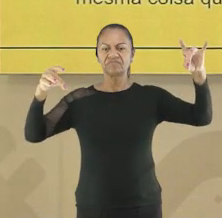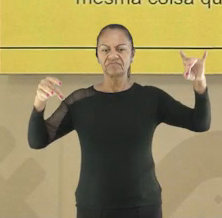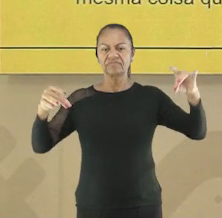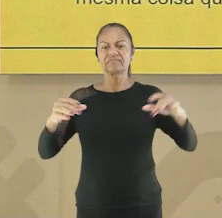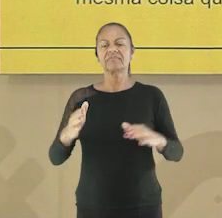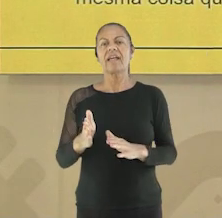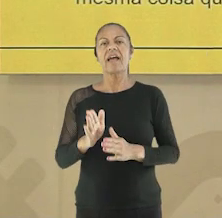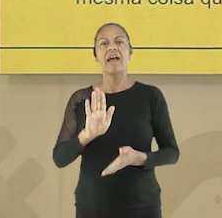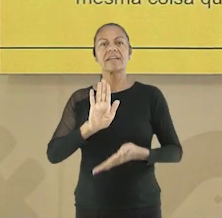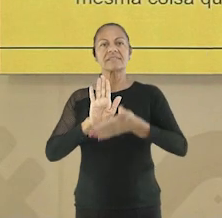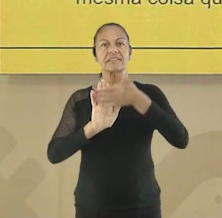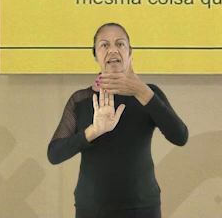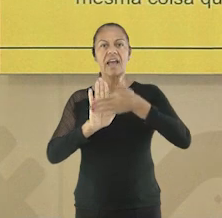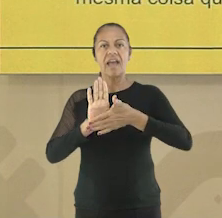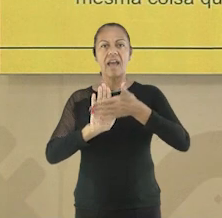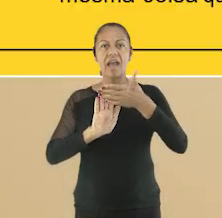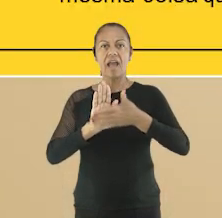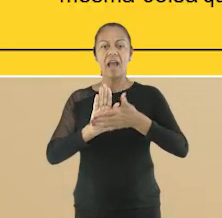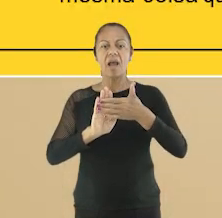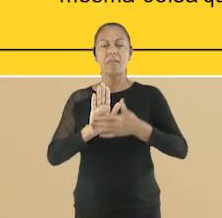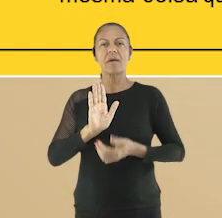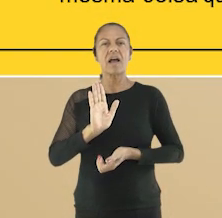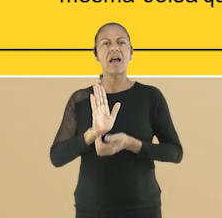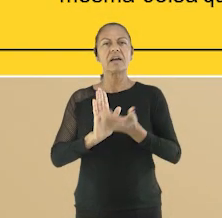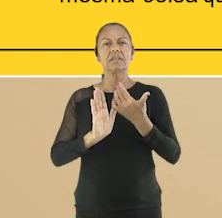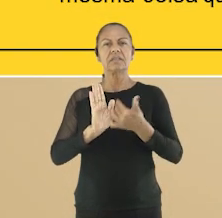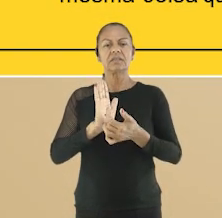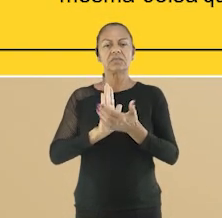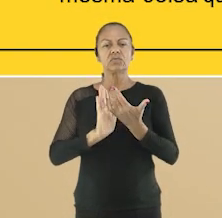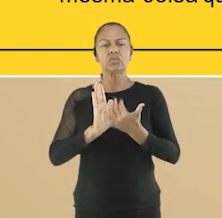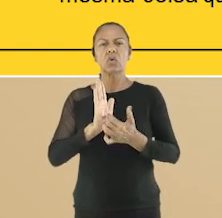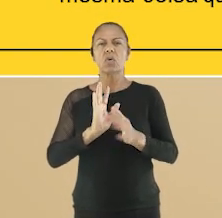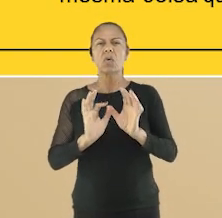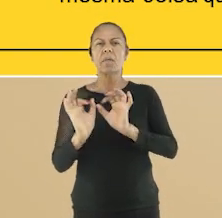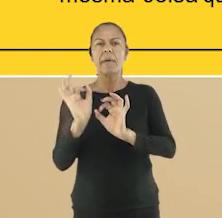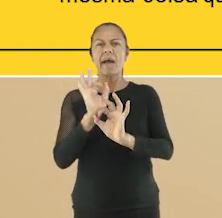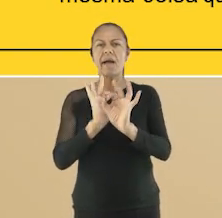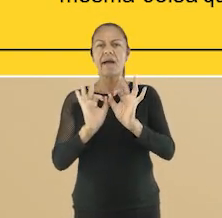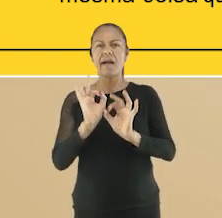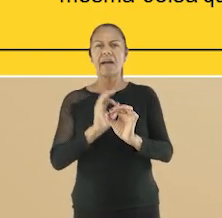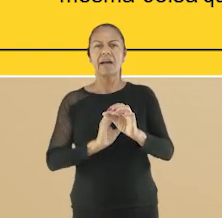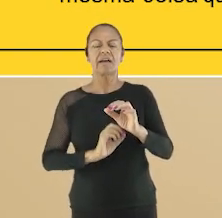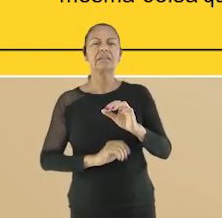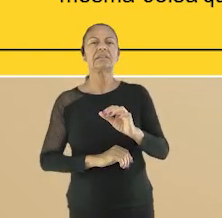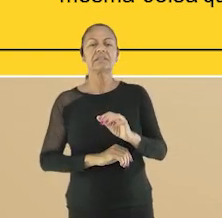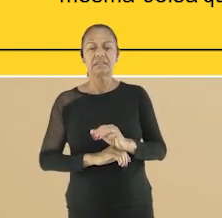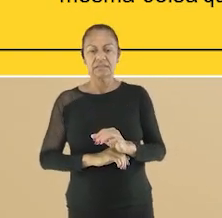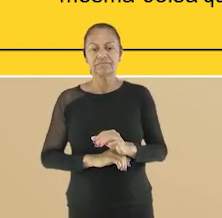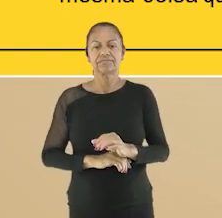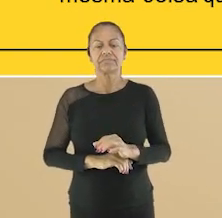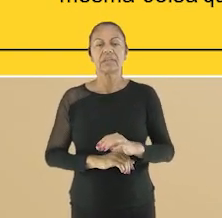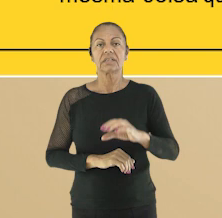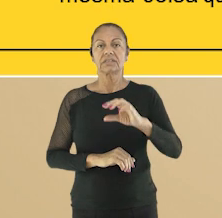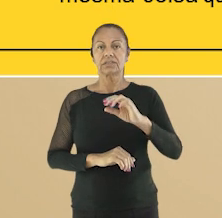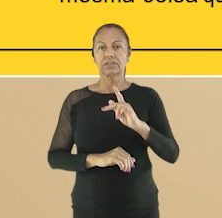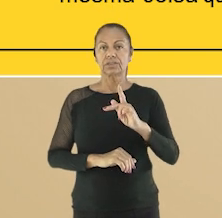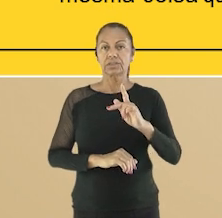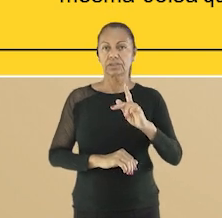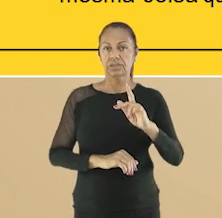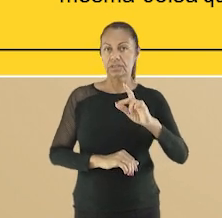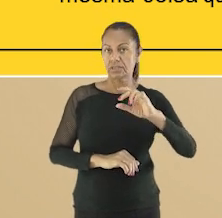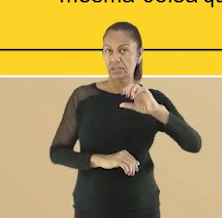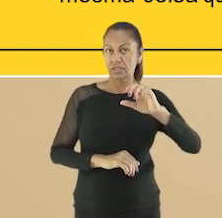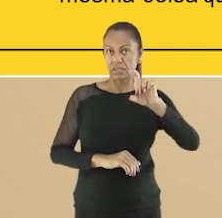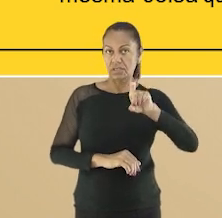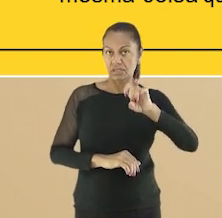folhetos, como vocês podem ver aqui nessa imagem. As capas desses folhetos aqui são estampadas com xilogravuras, que